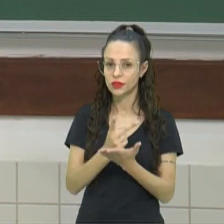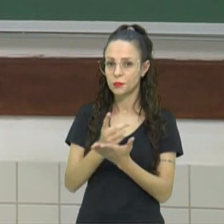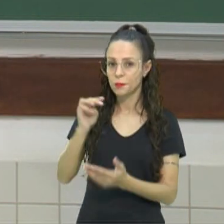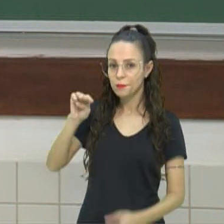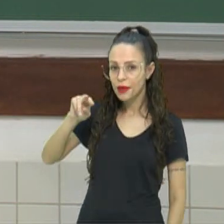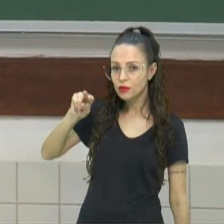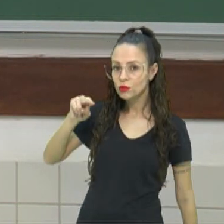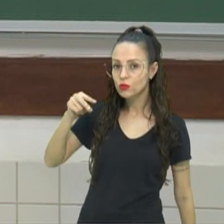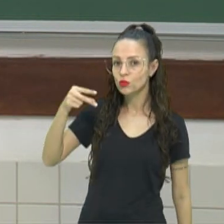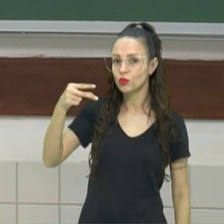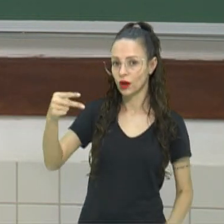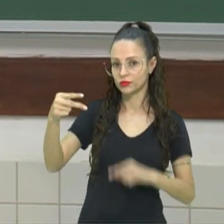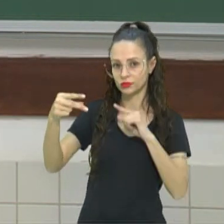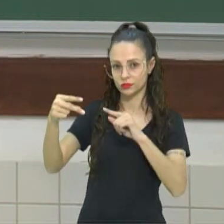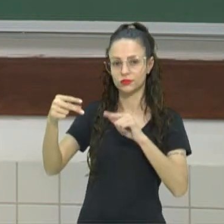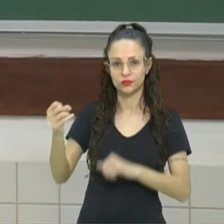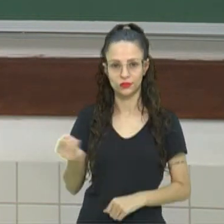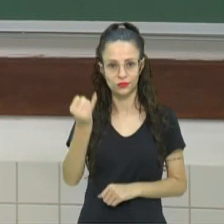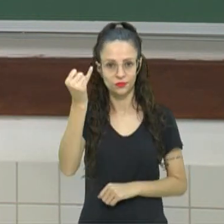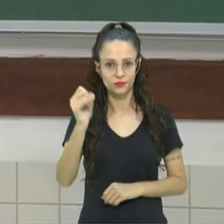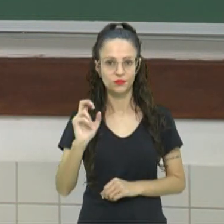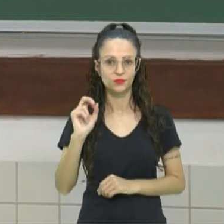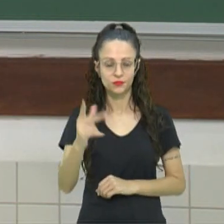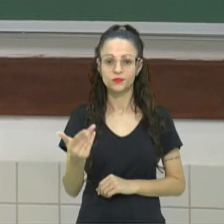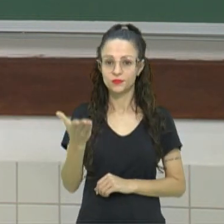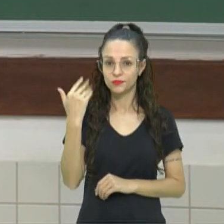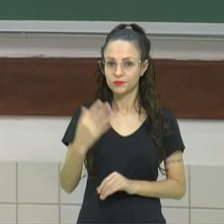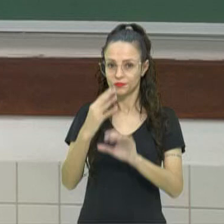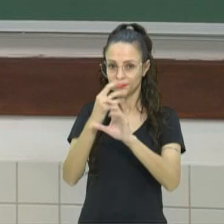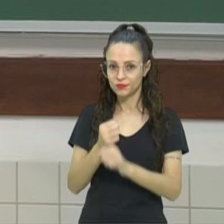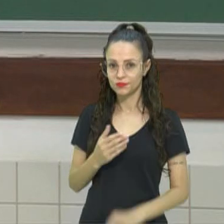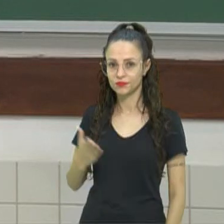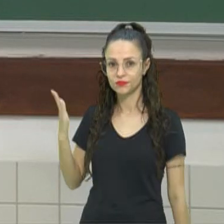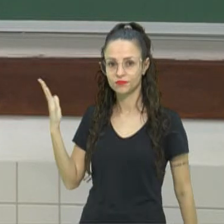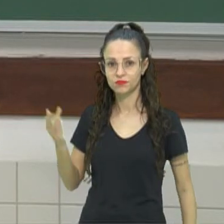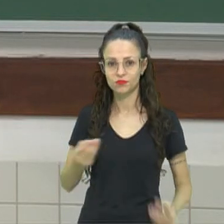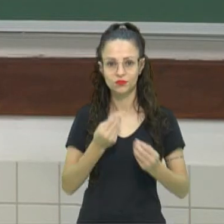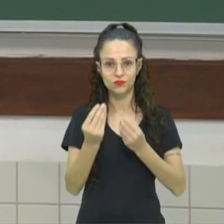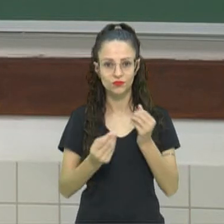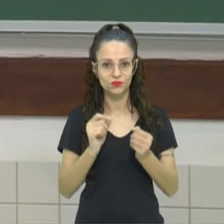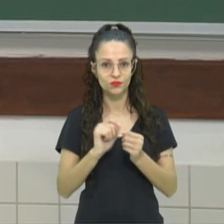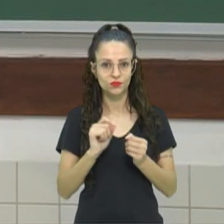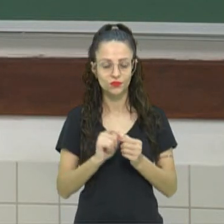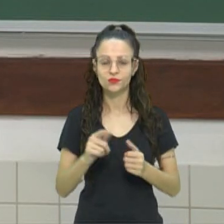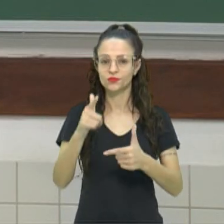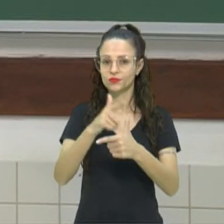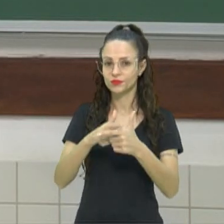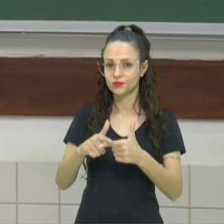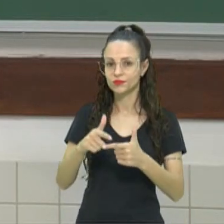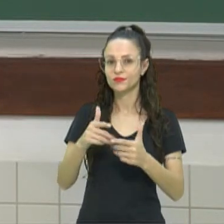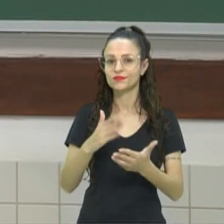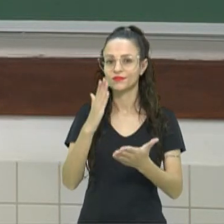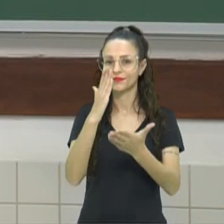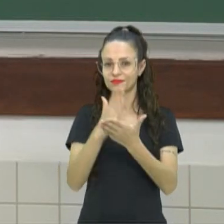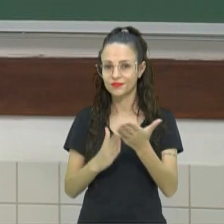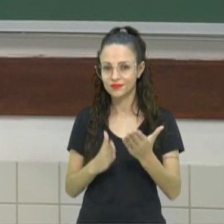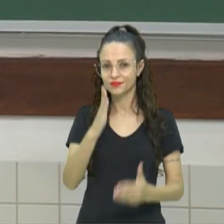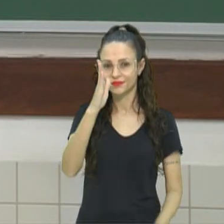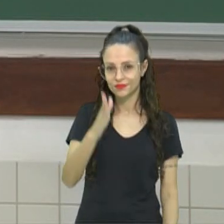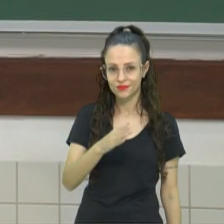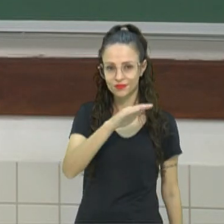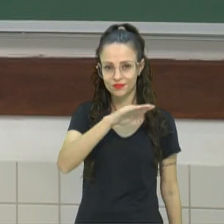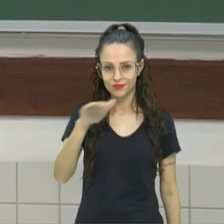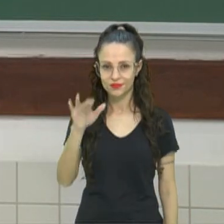2, o quadrado, em cima da unidade. Vamos calcular essa área? Como que faz? Divide em pedaços, porque não é uma figura